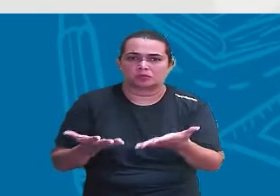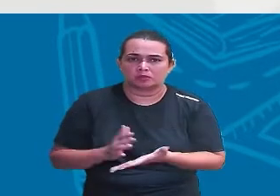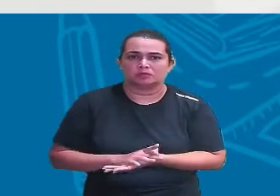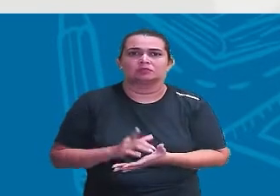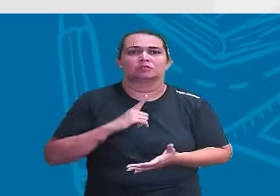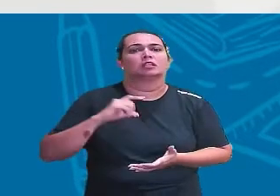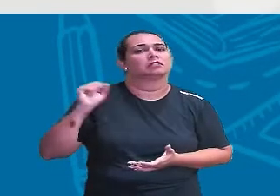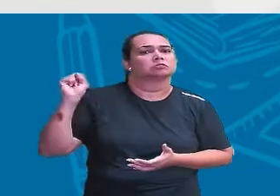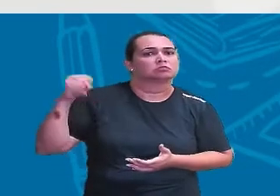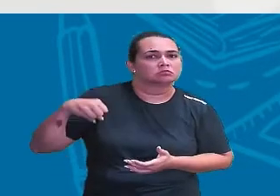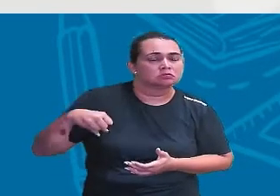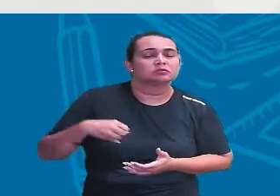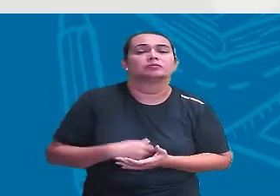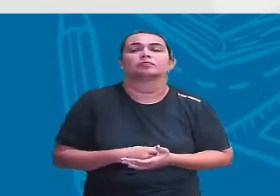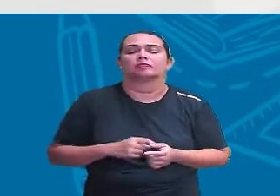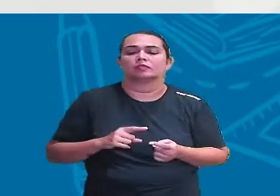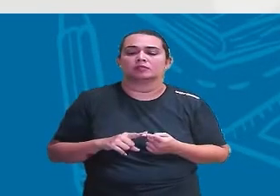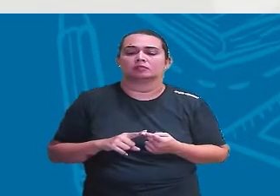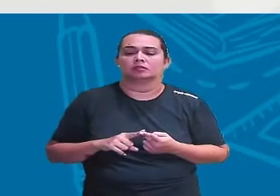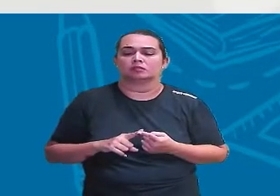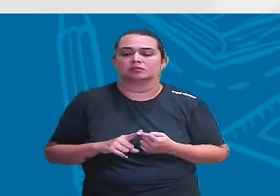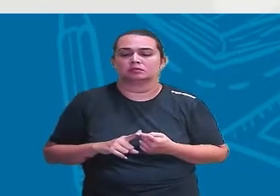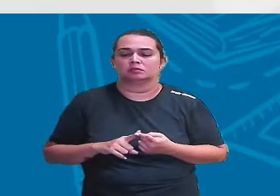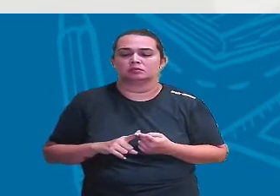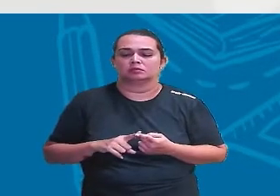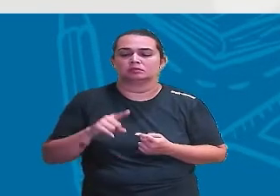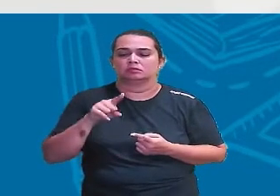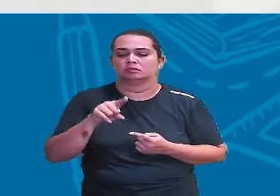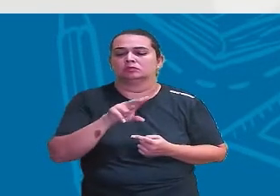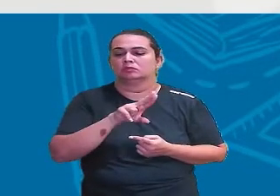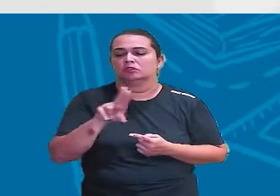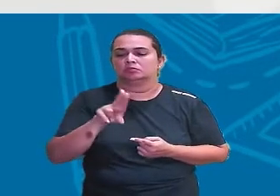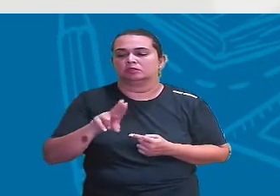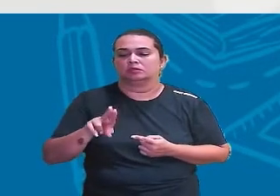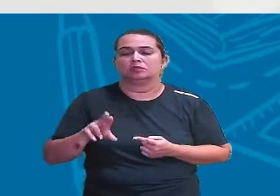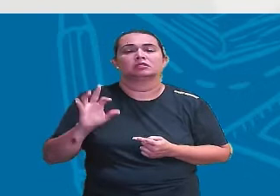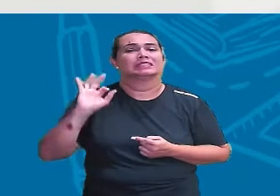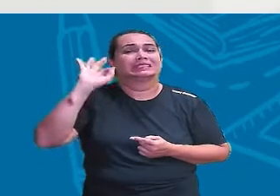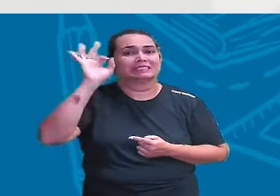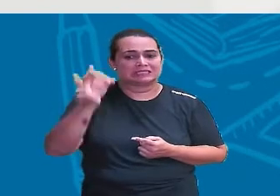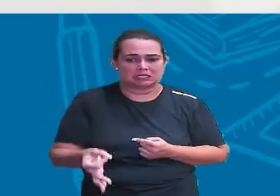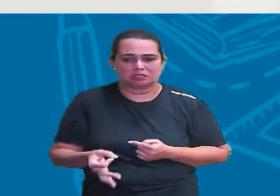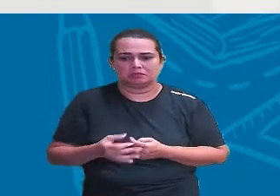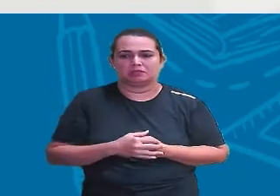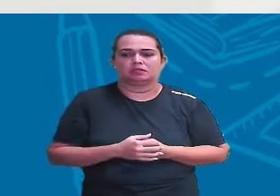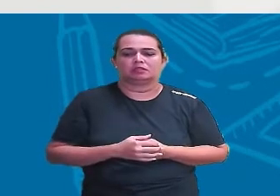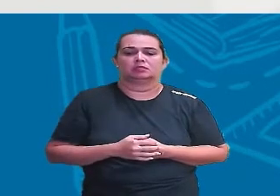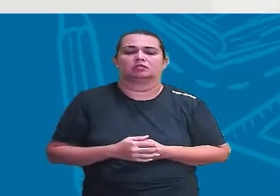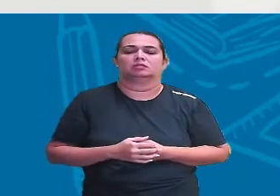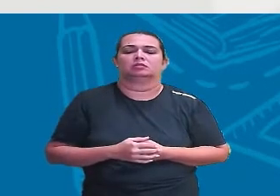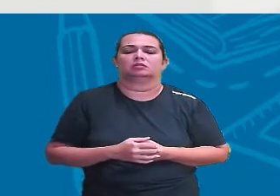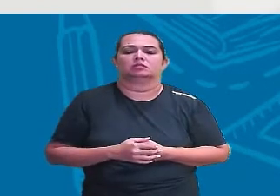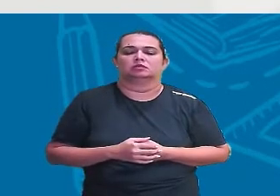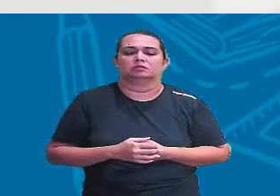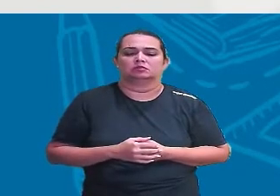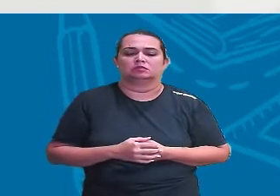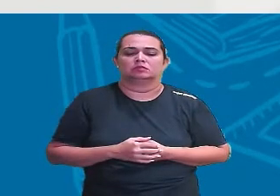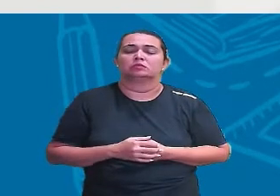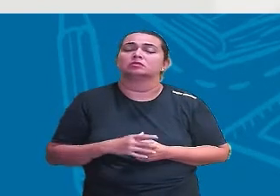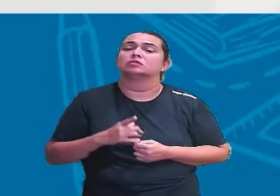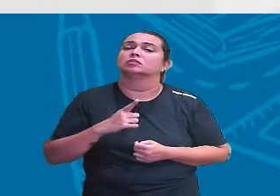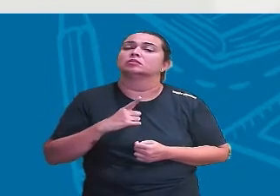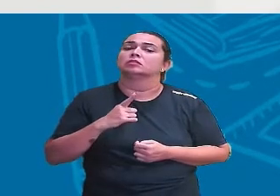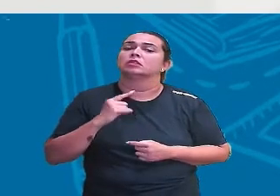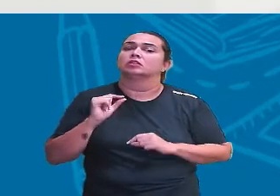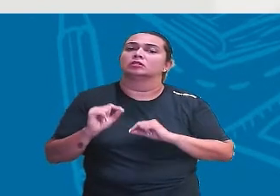o de afirmação, temos ali o primeiro, certainly, que é certamente. E nota que a grande